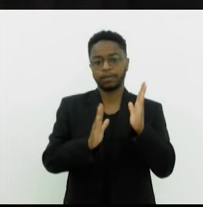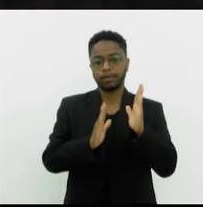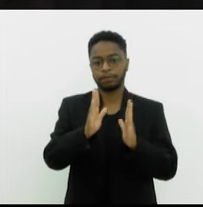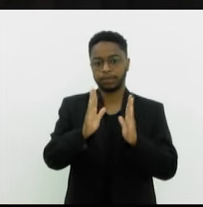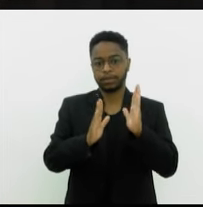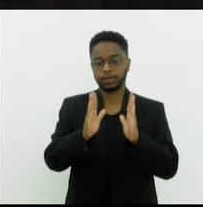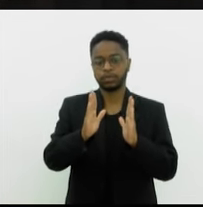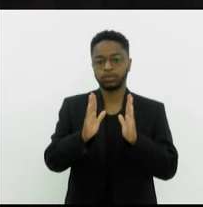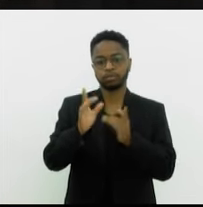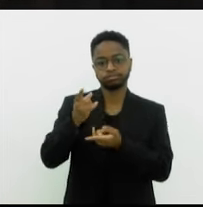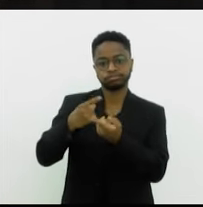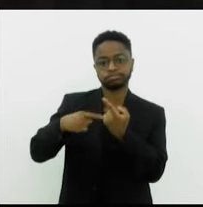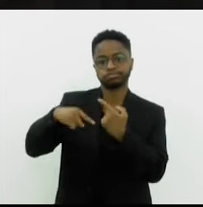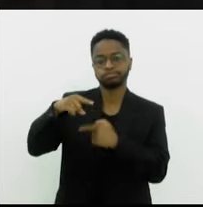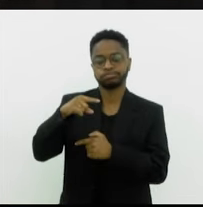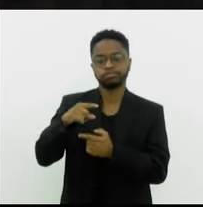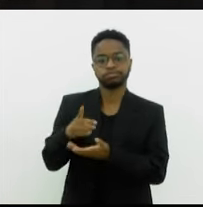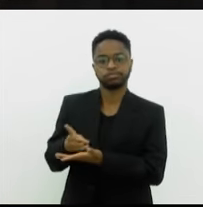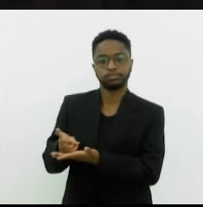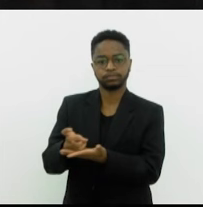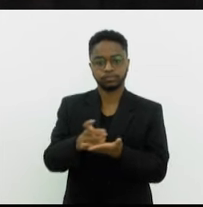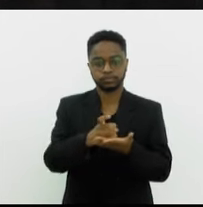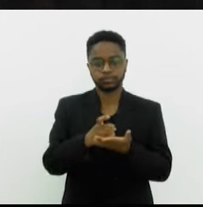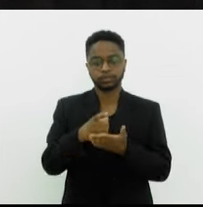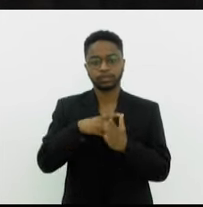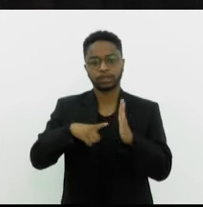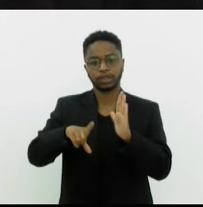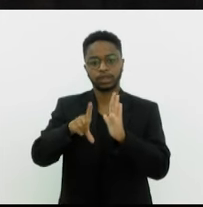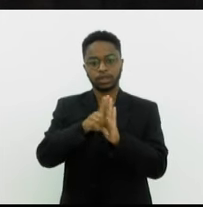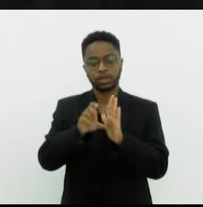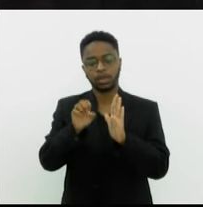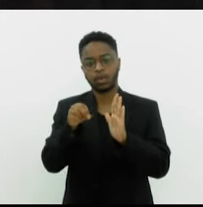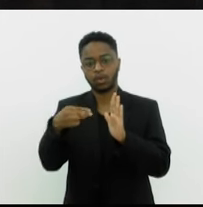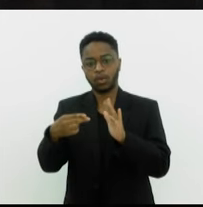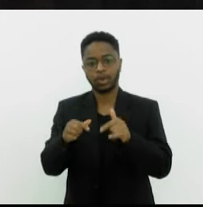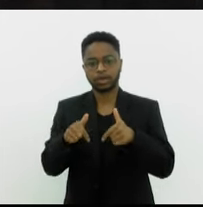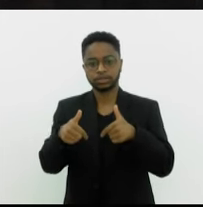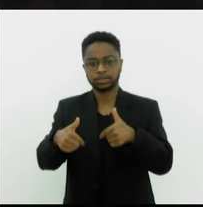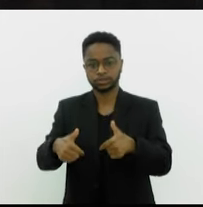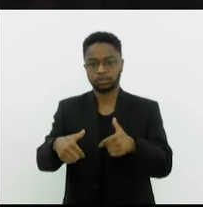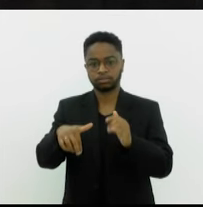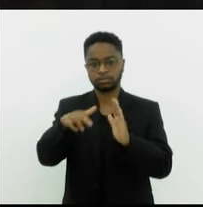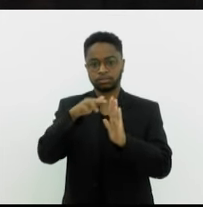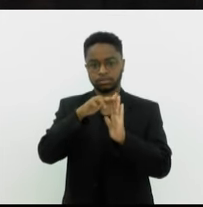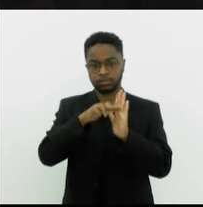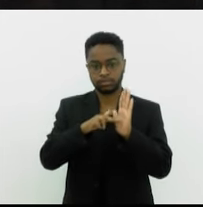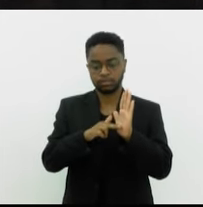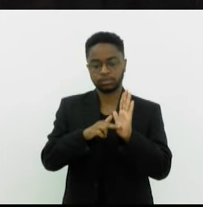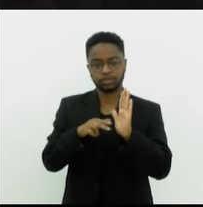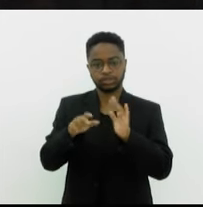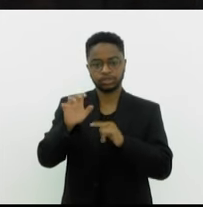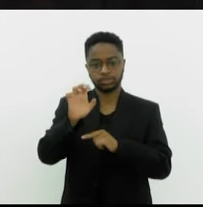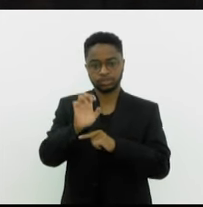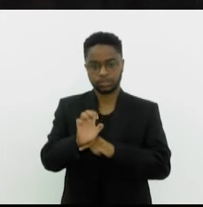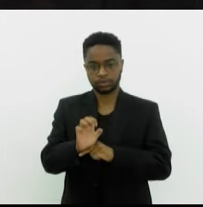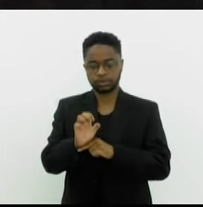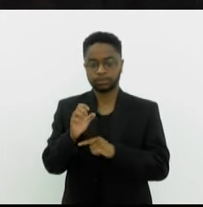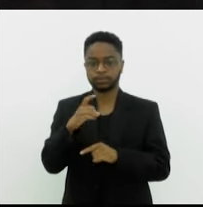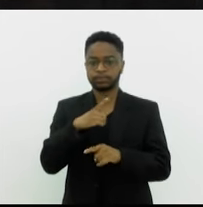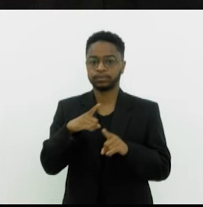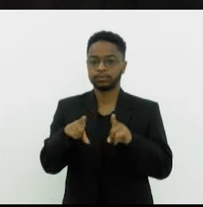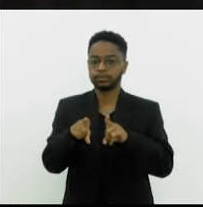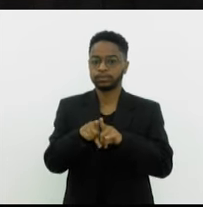fiscal será formado por leis ou atos normativos do Estado, entre eles